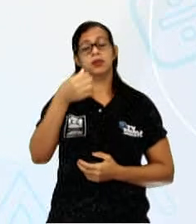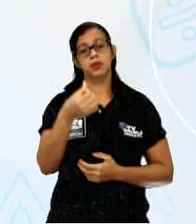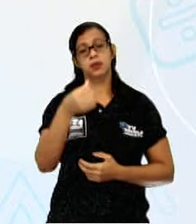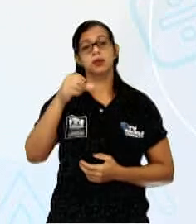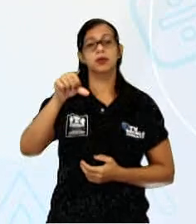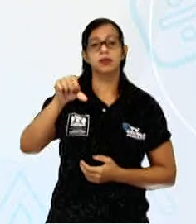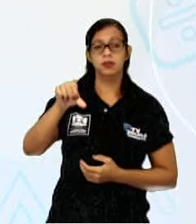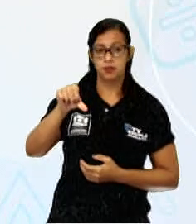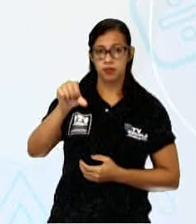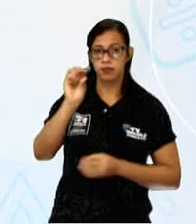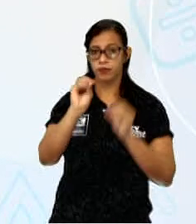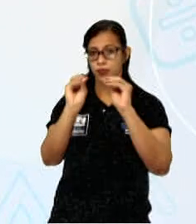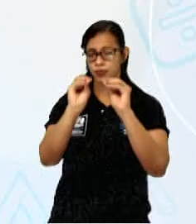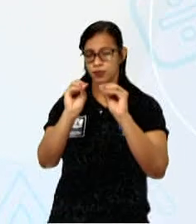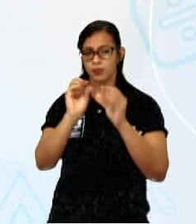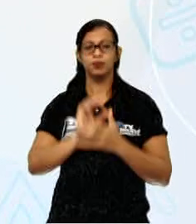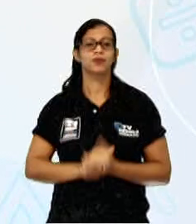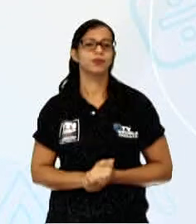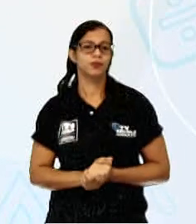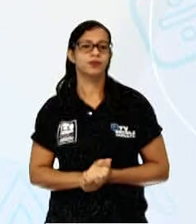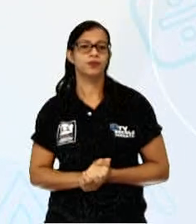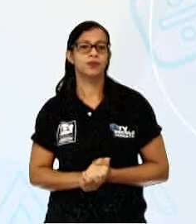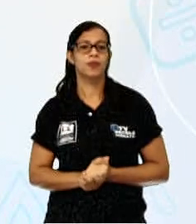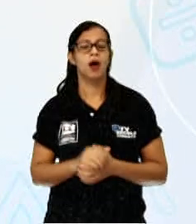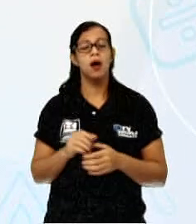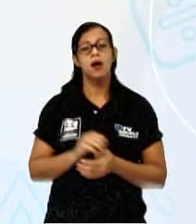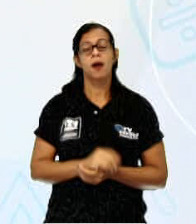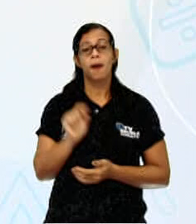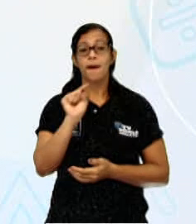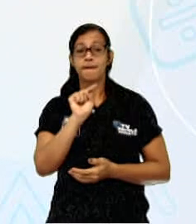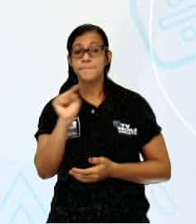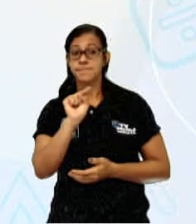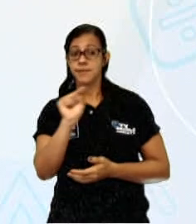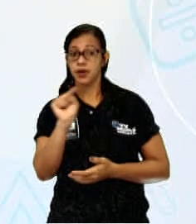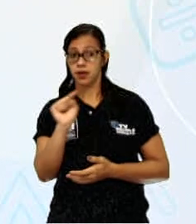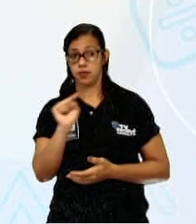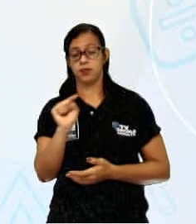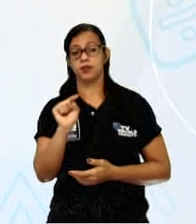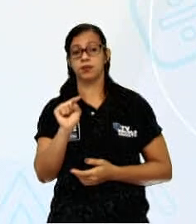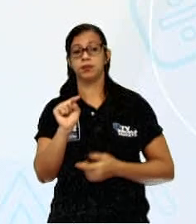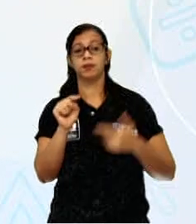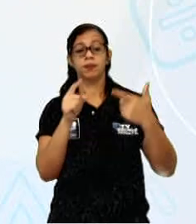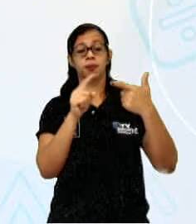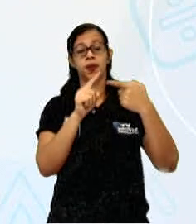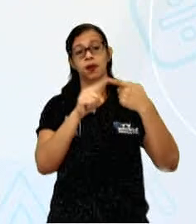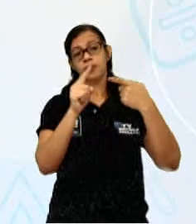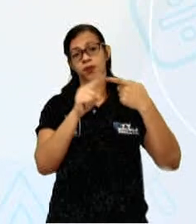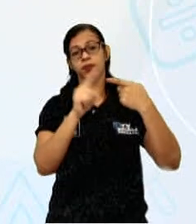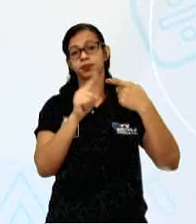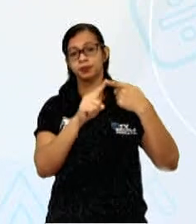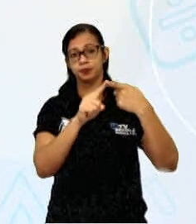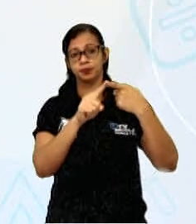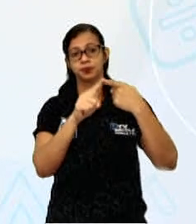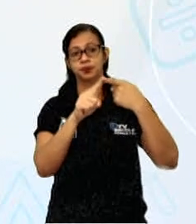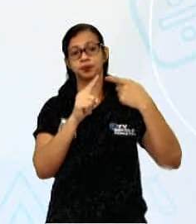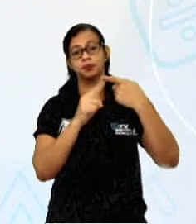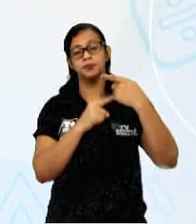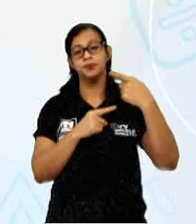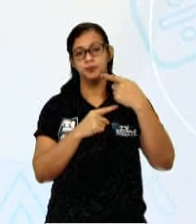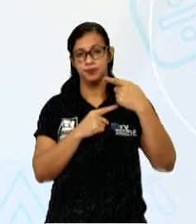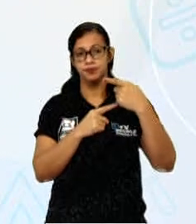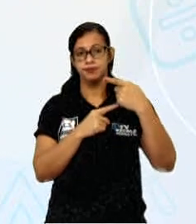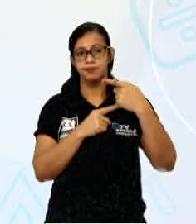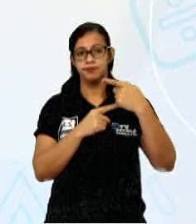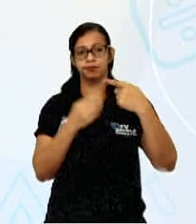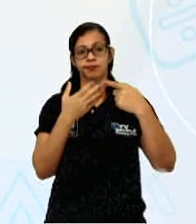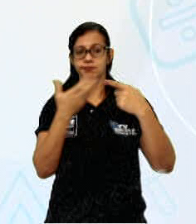em menos uma das parcelas eu escolhi aqui a primeira parcela macho você poderia escolher também